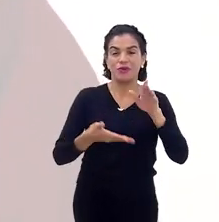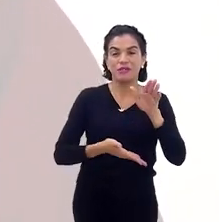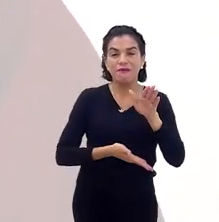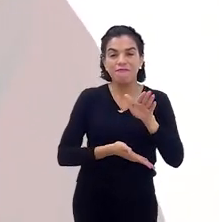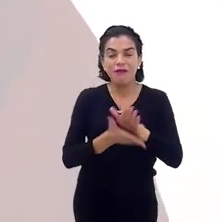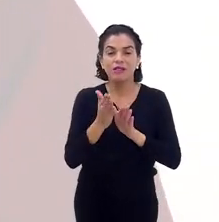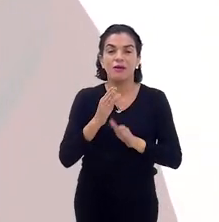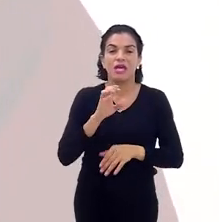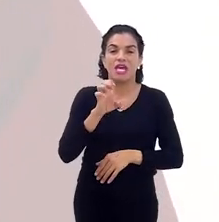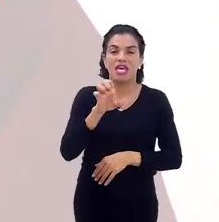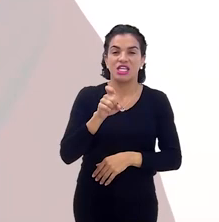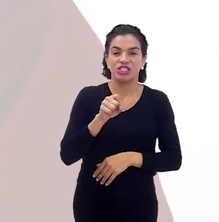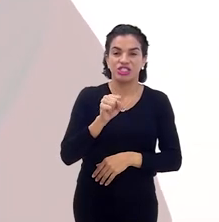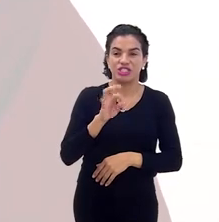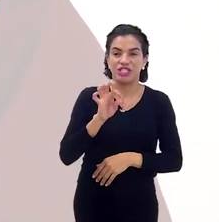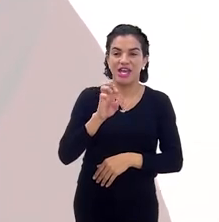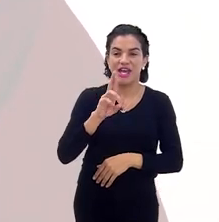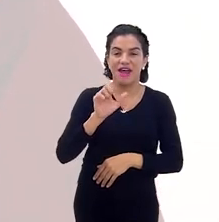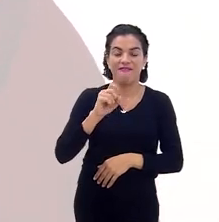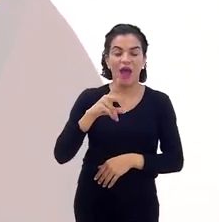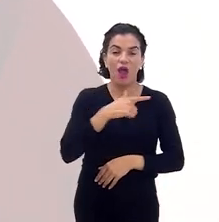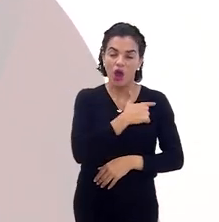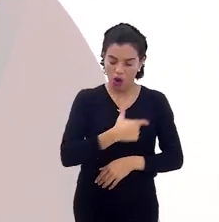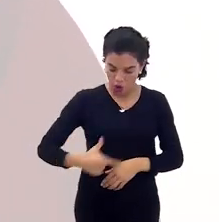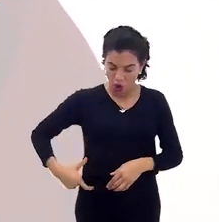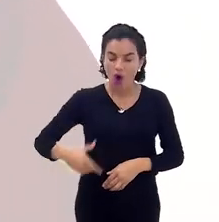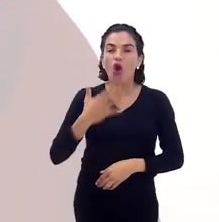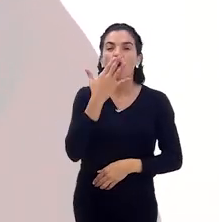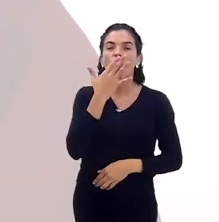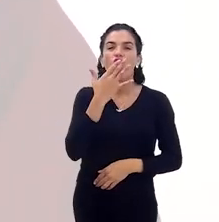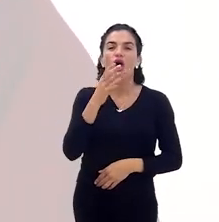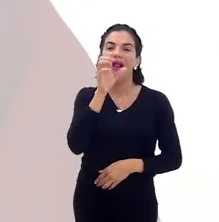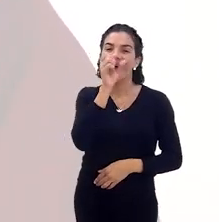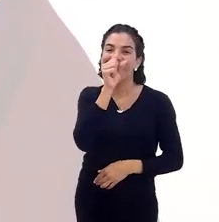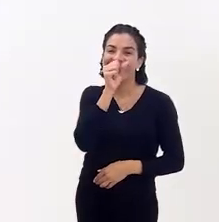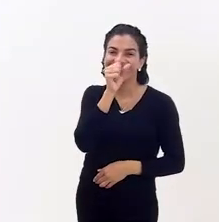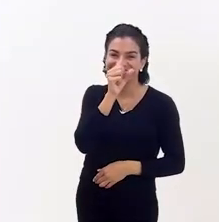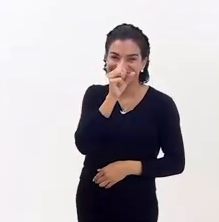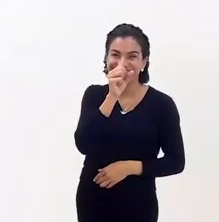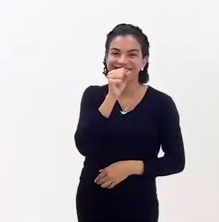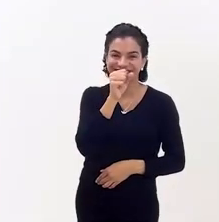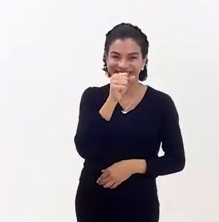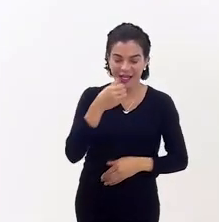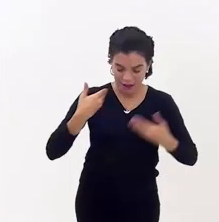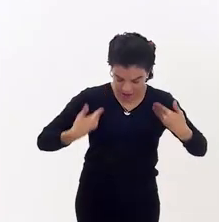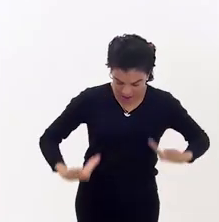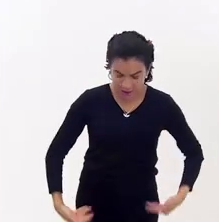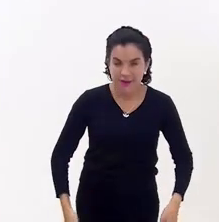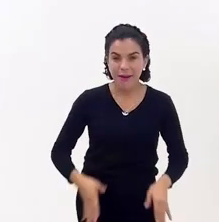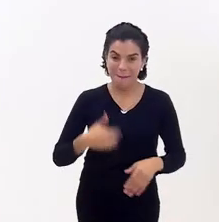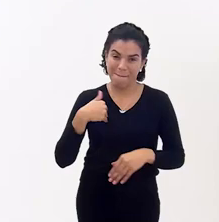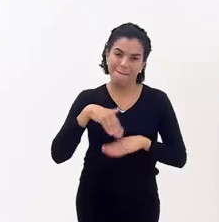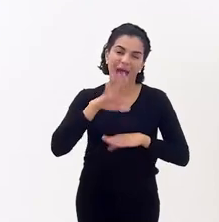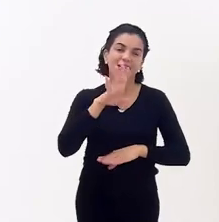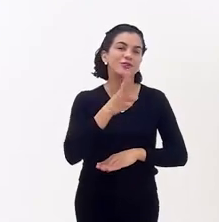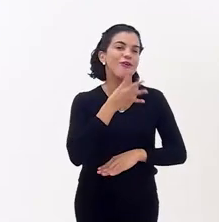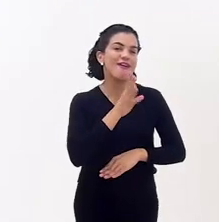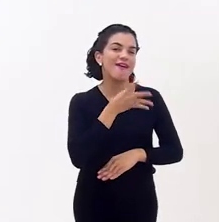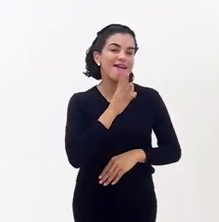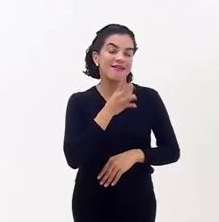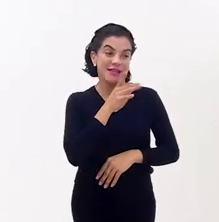os Theravadas, aqueles monges que vocês veem de laranja, que parece mais, né, assim, tem mais... O mais conhecido,